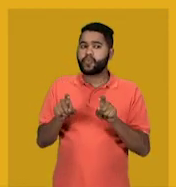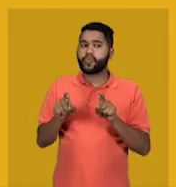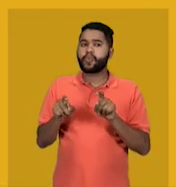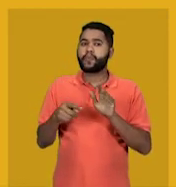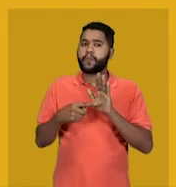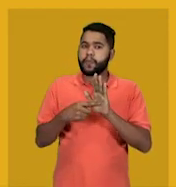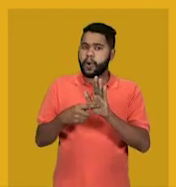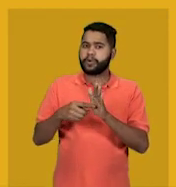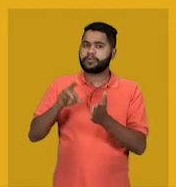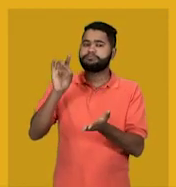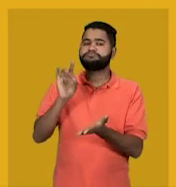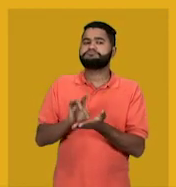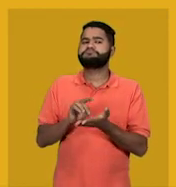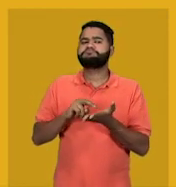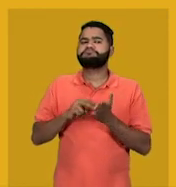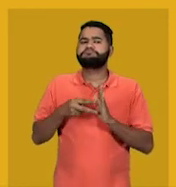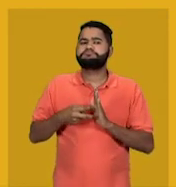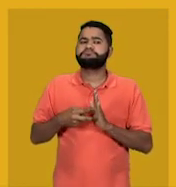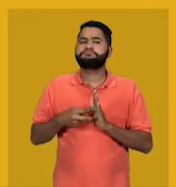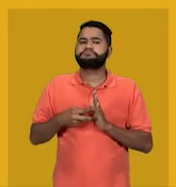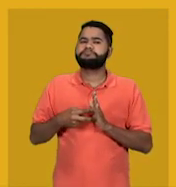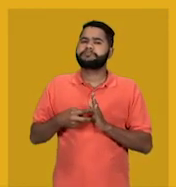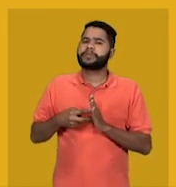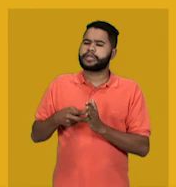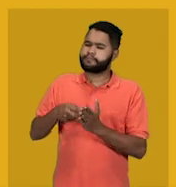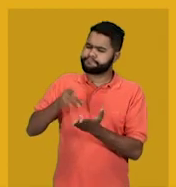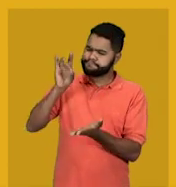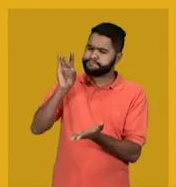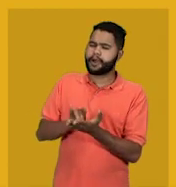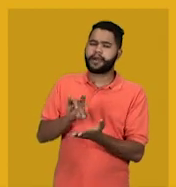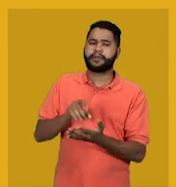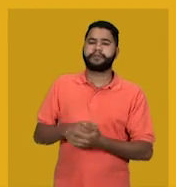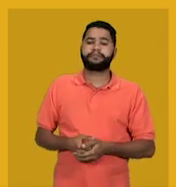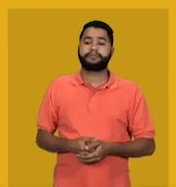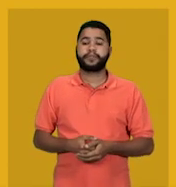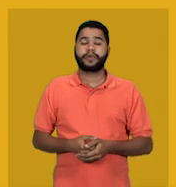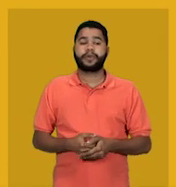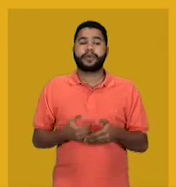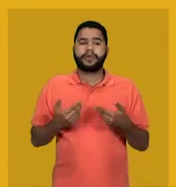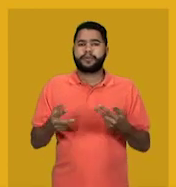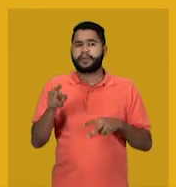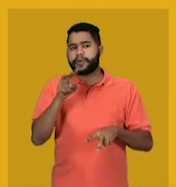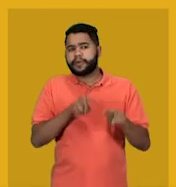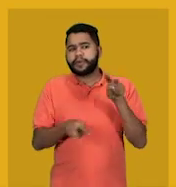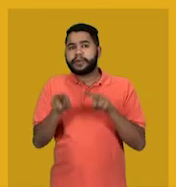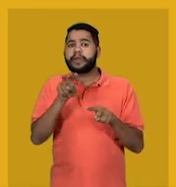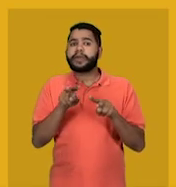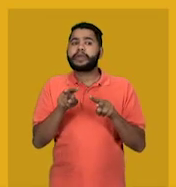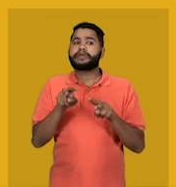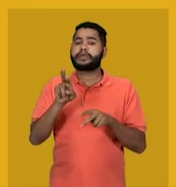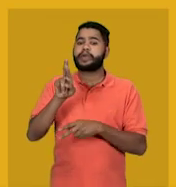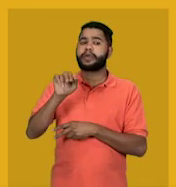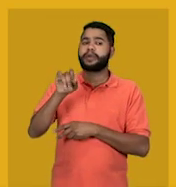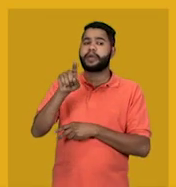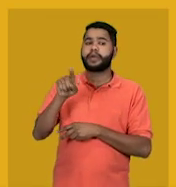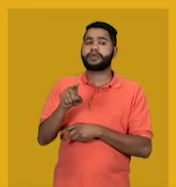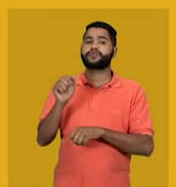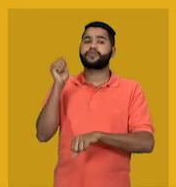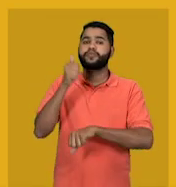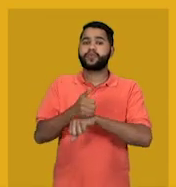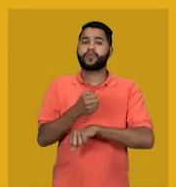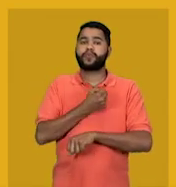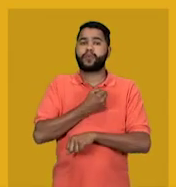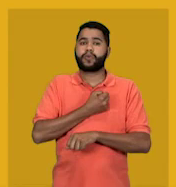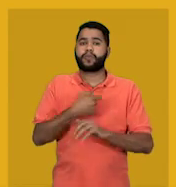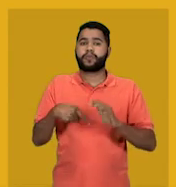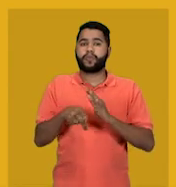torna a sentença verdadeira ou seja que valida a equação para ver para verificar se é raiz substitua o valor